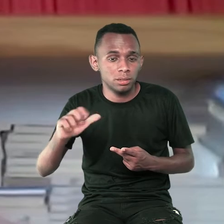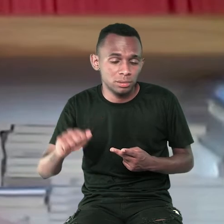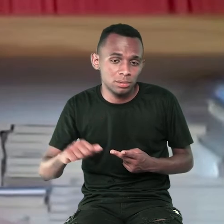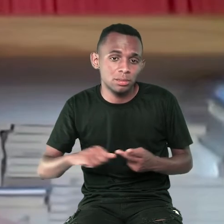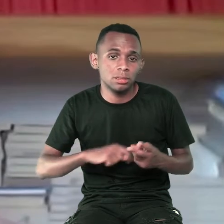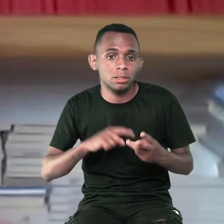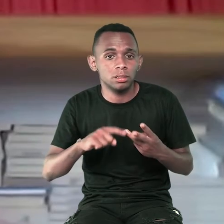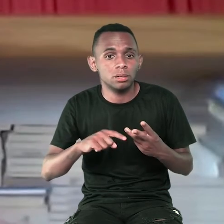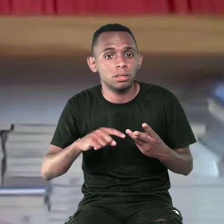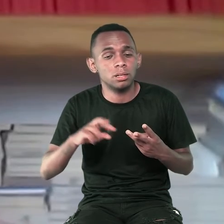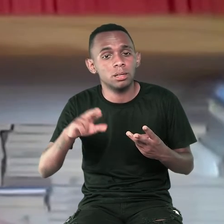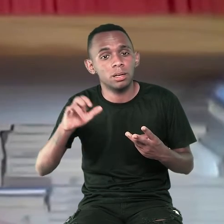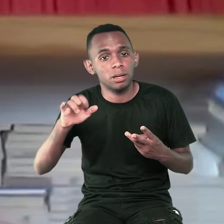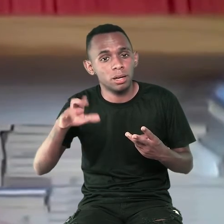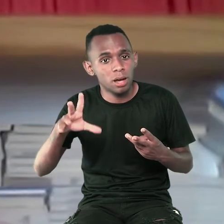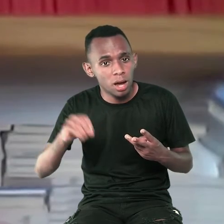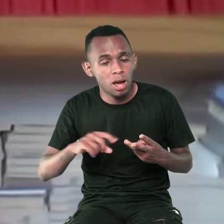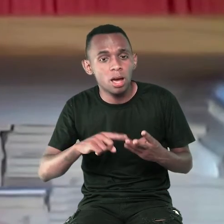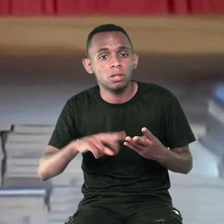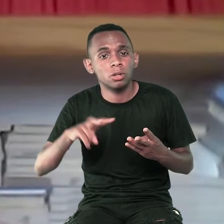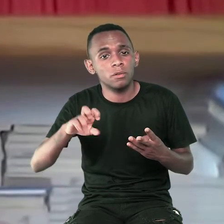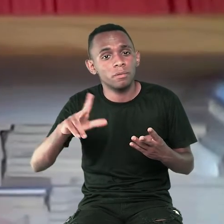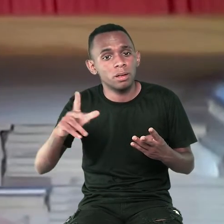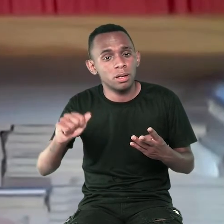o Ricardo Aleixo, a Adélia Prado,